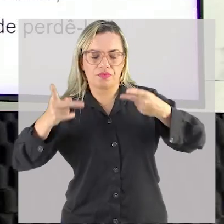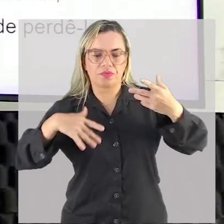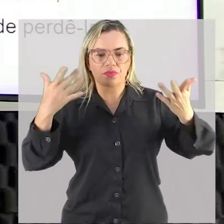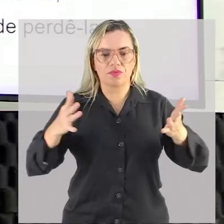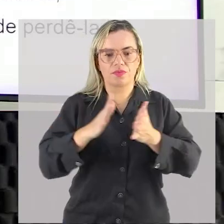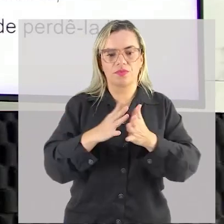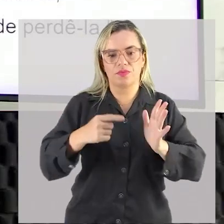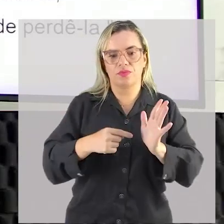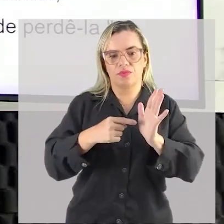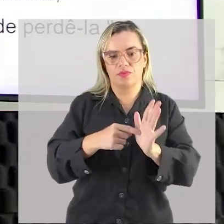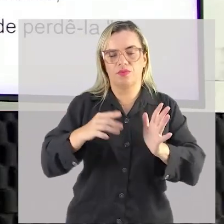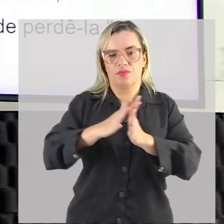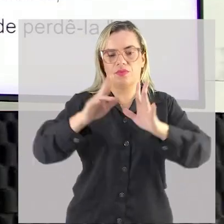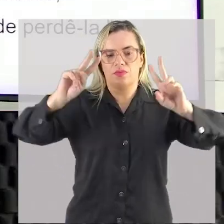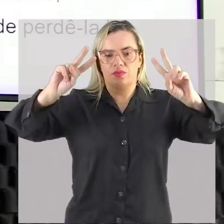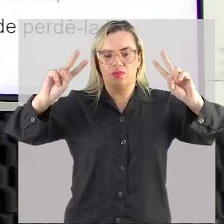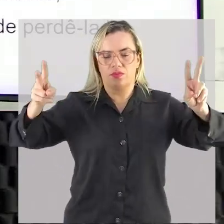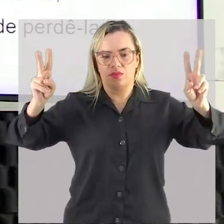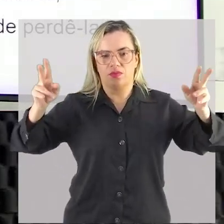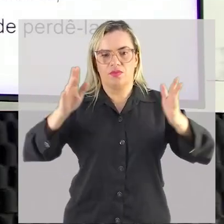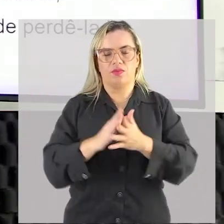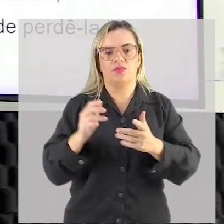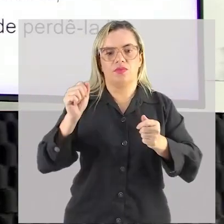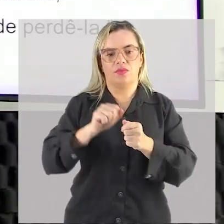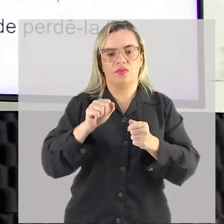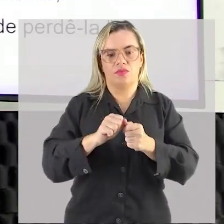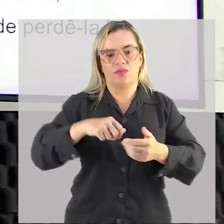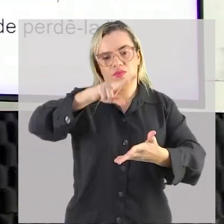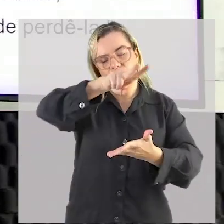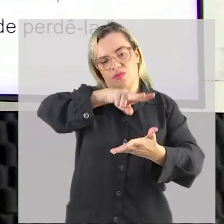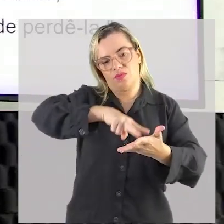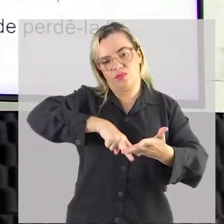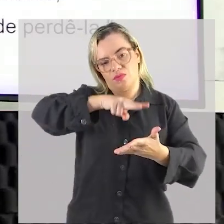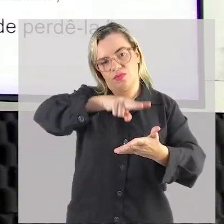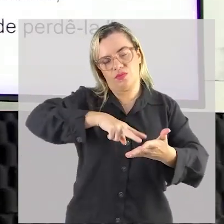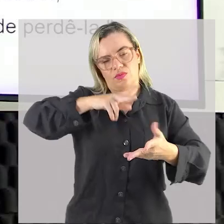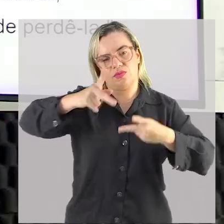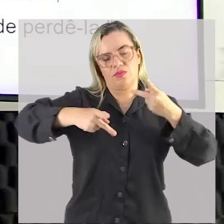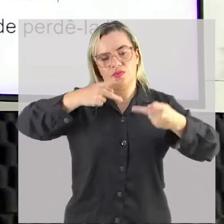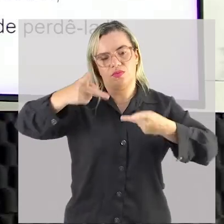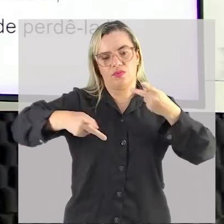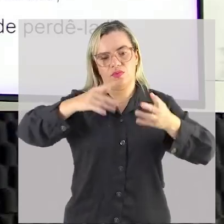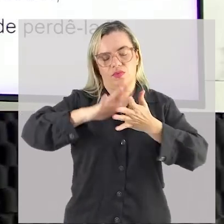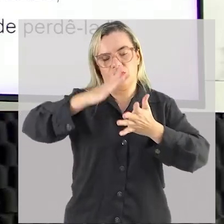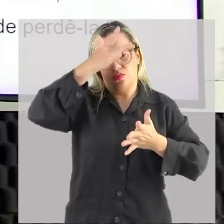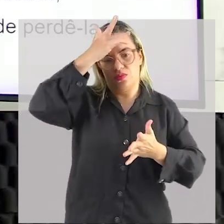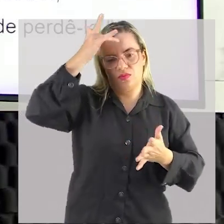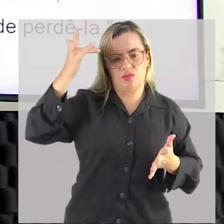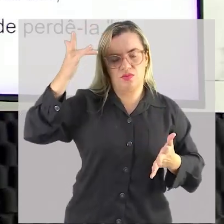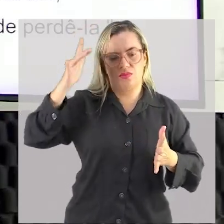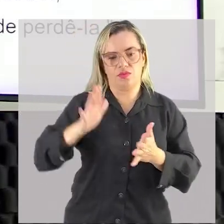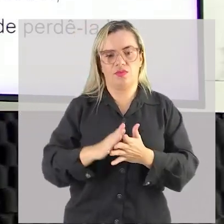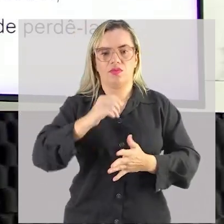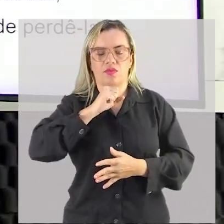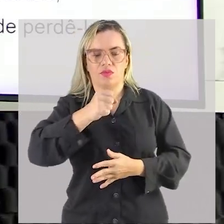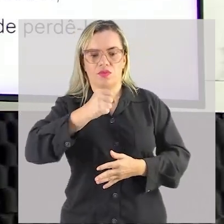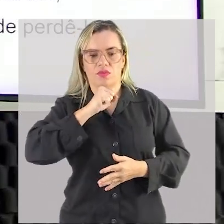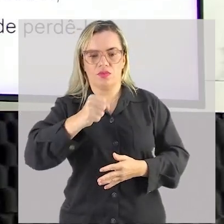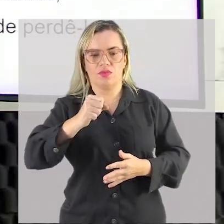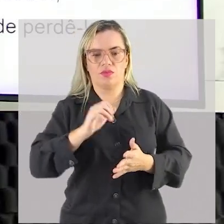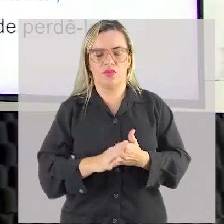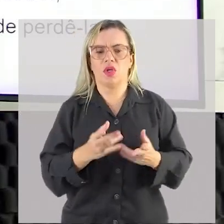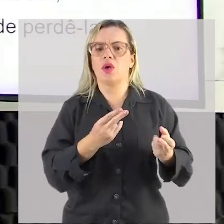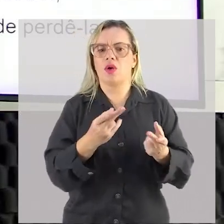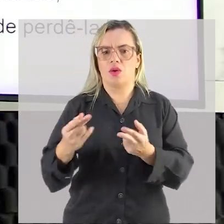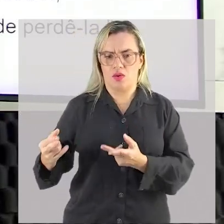aí o o apresentador diz assim abre aspas aí ele faz a leitura da fala da pessoa né da reportagem